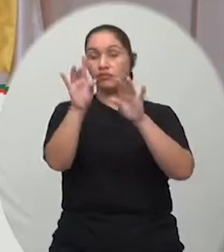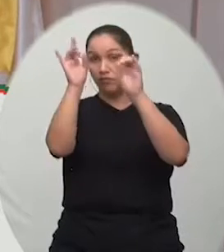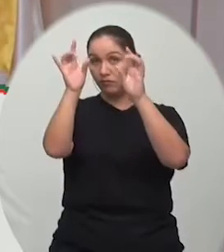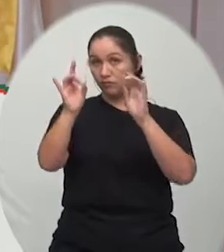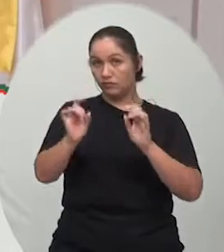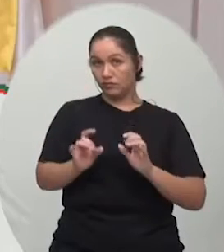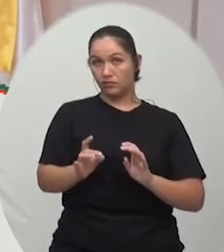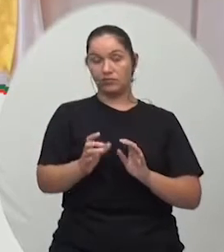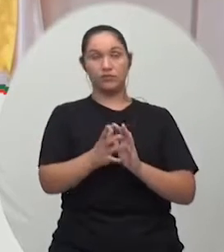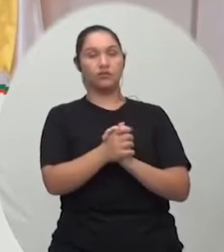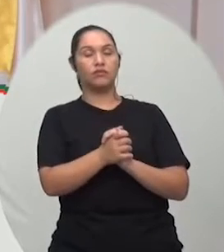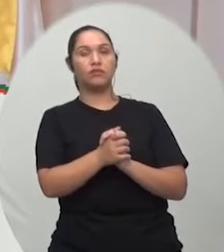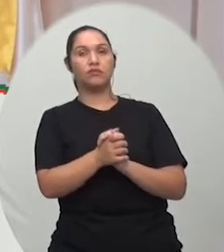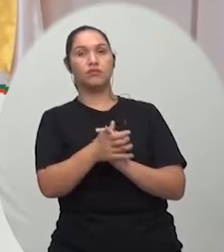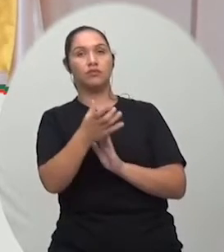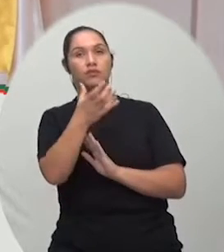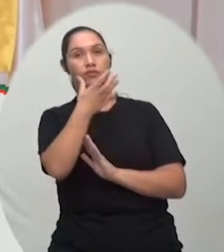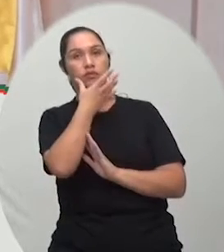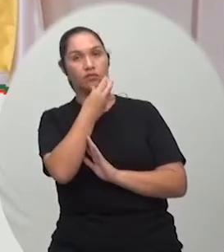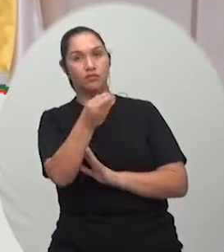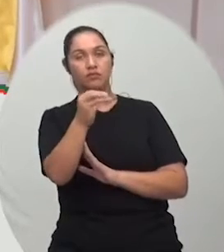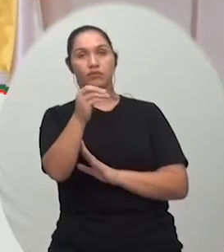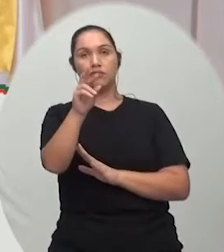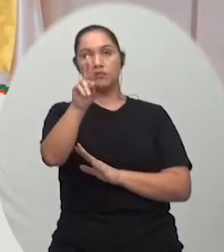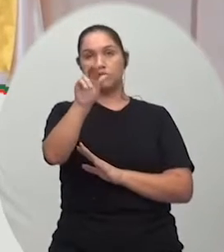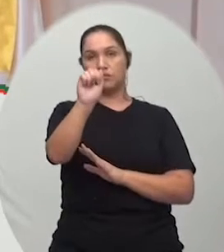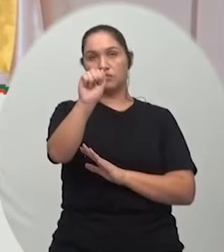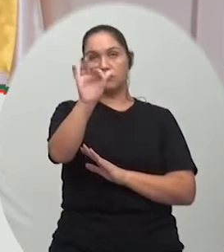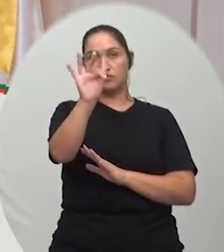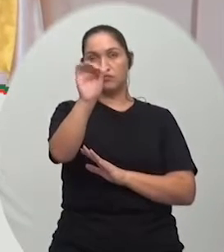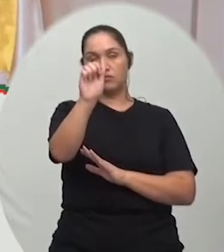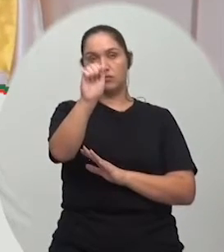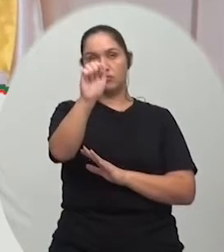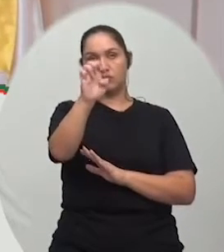ali o nosso querido Rafael Búrico, que é o presidente da